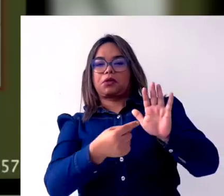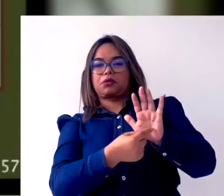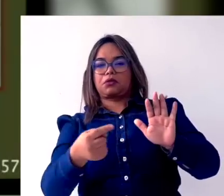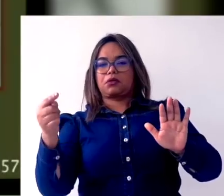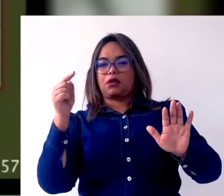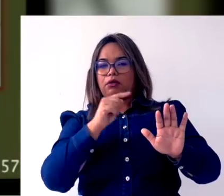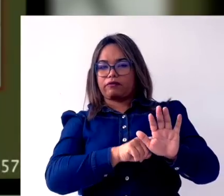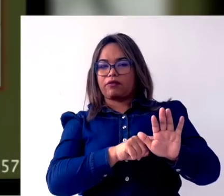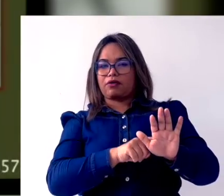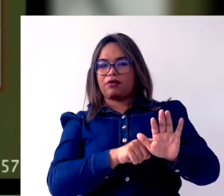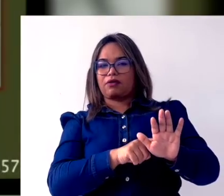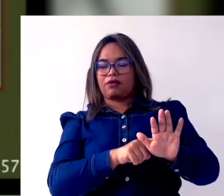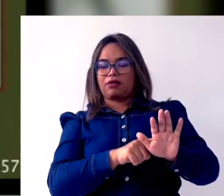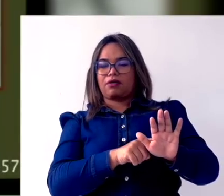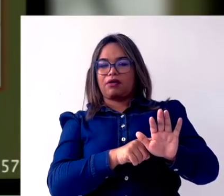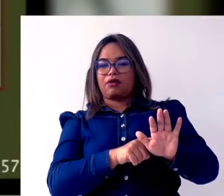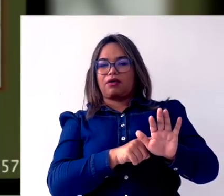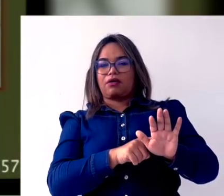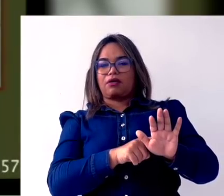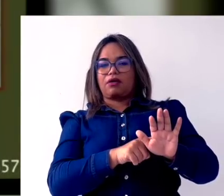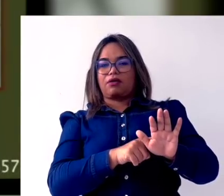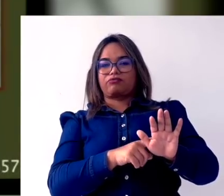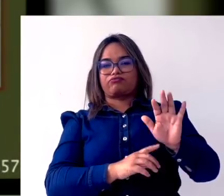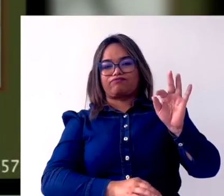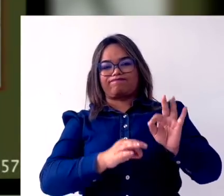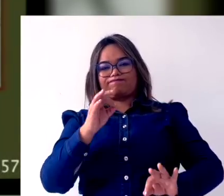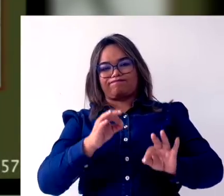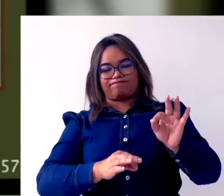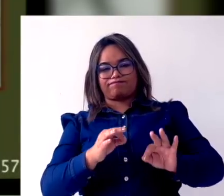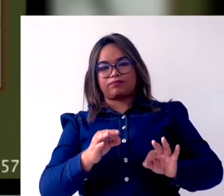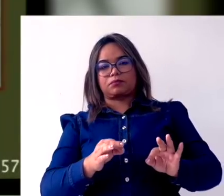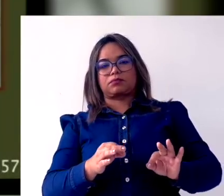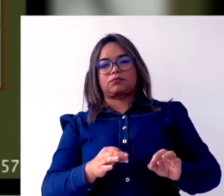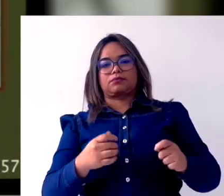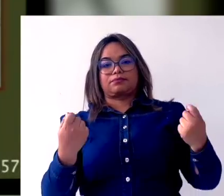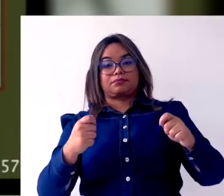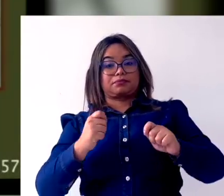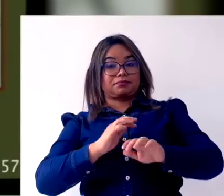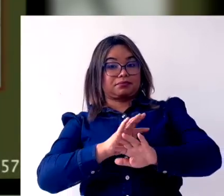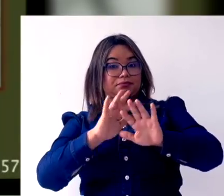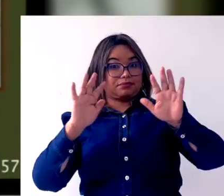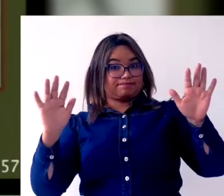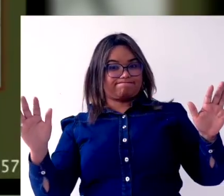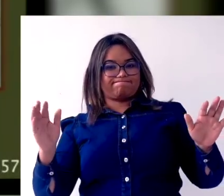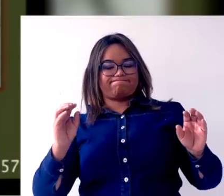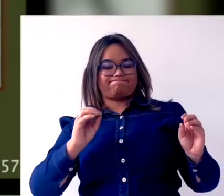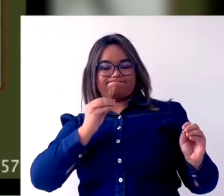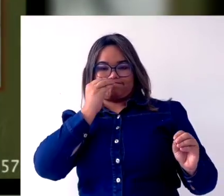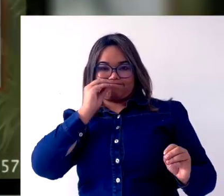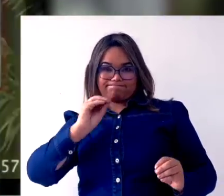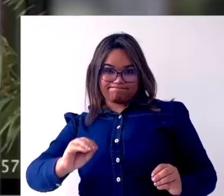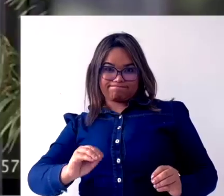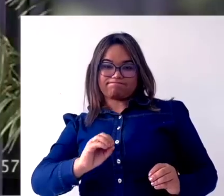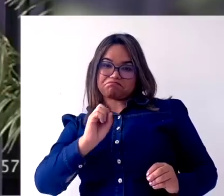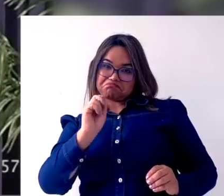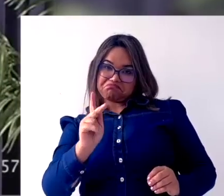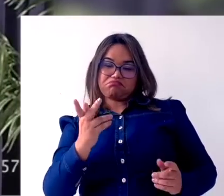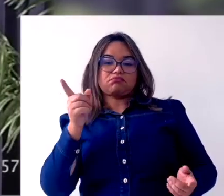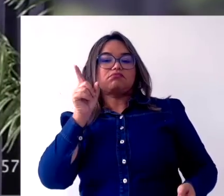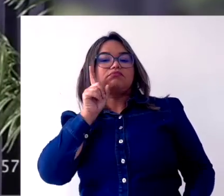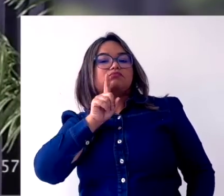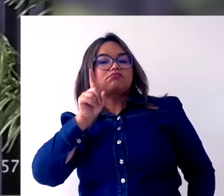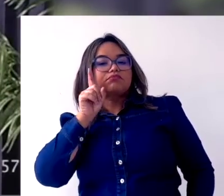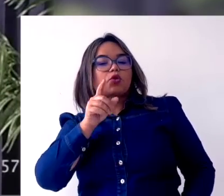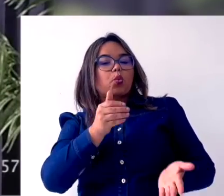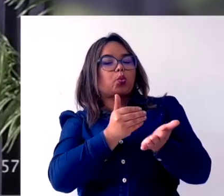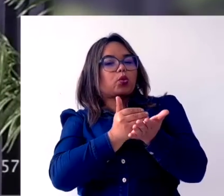como guia para o nosso julgamento. Ela deveria ser franca e explicitamente abandonada. Ok, os Estados Unidos estão começando a